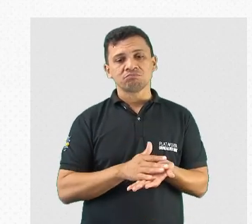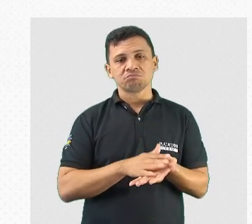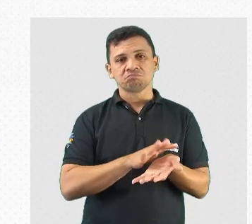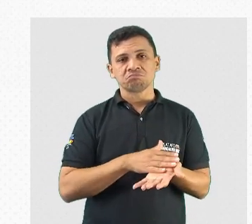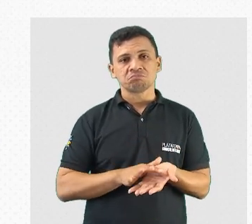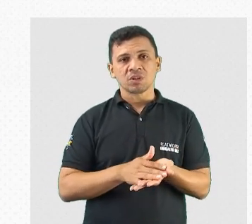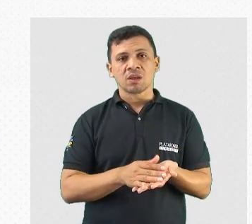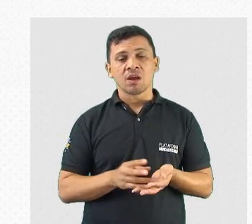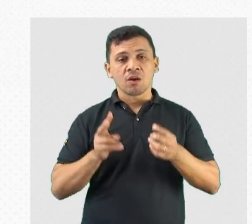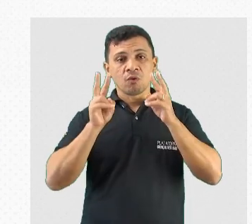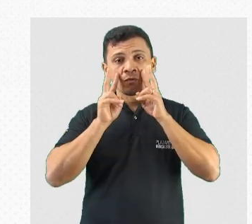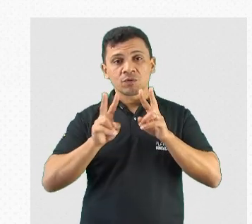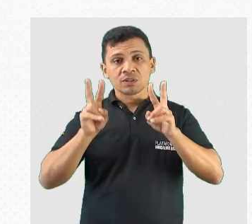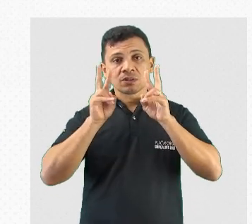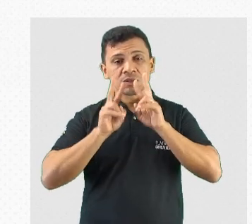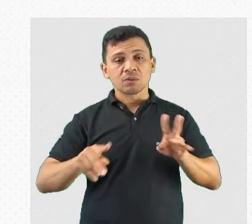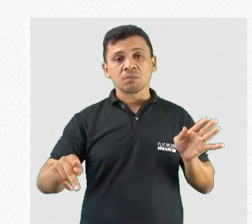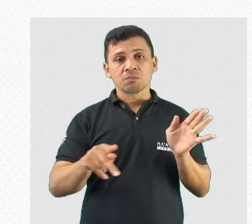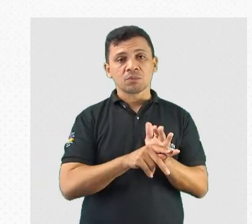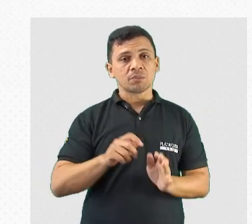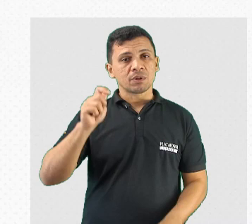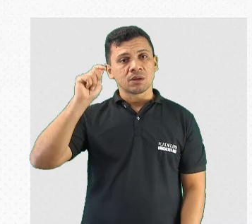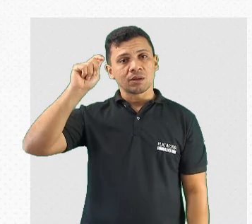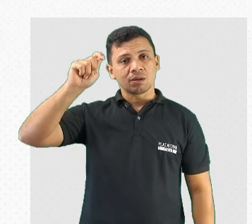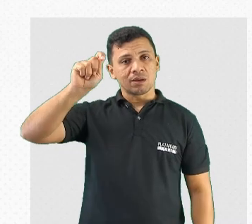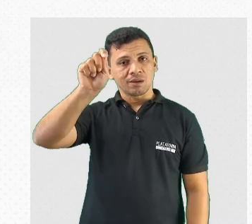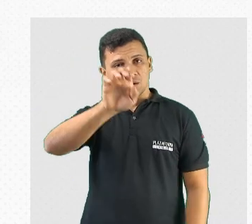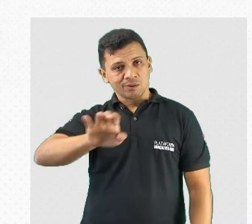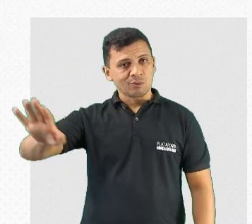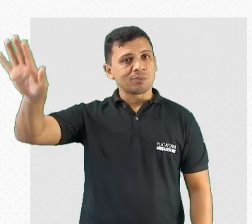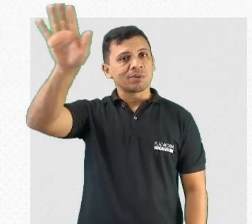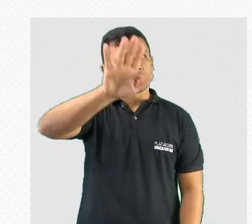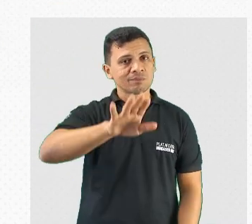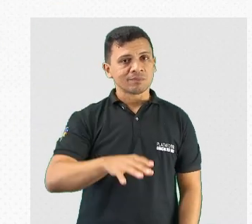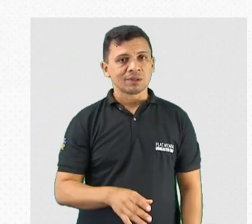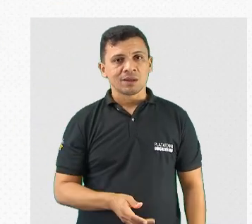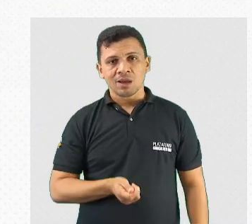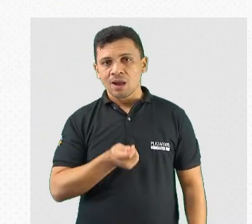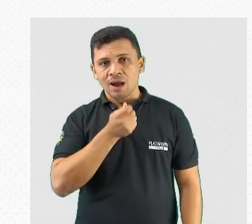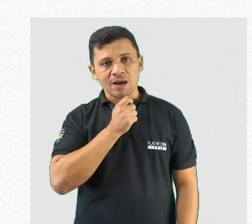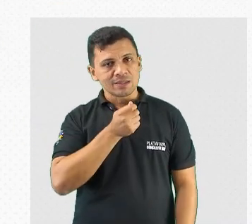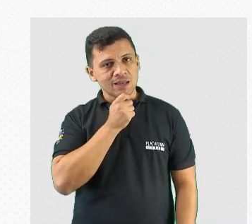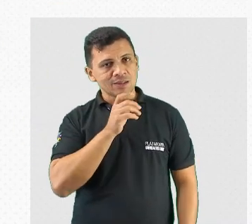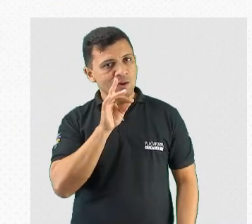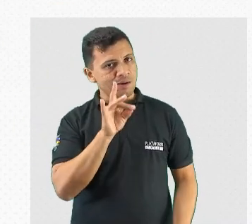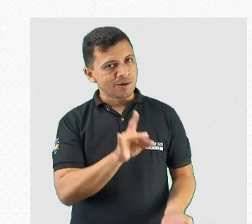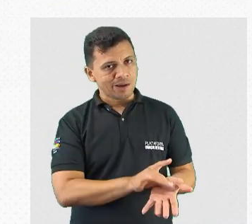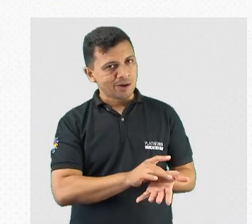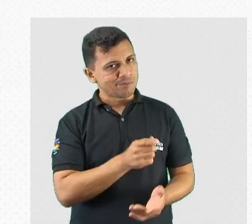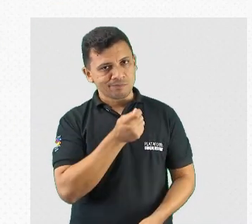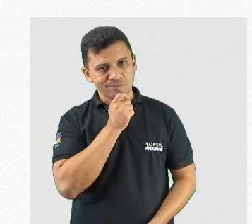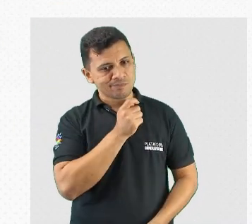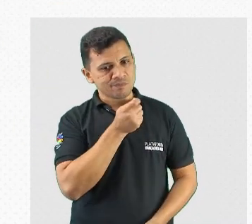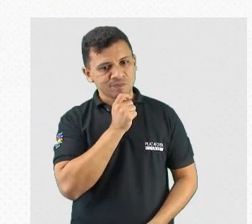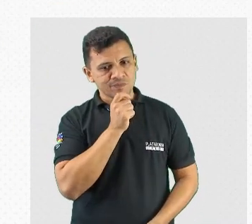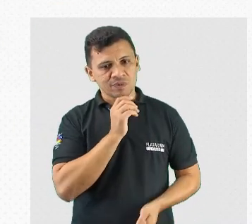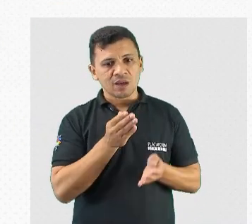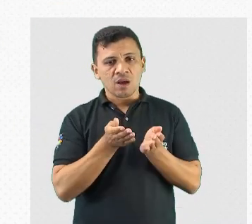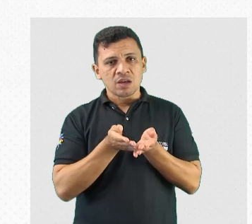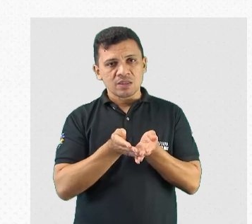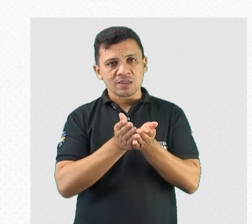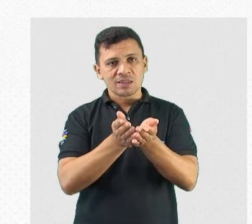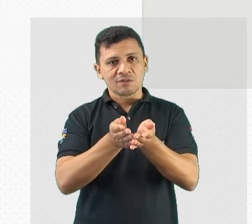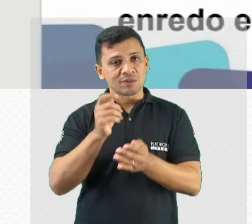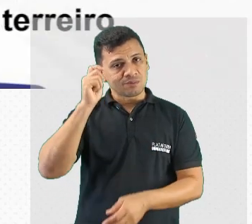visão europeia dos negros daquele período e ainda não é uma representação real. Ele representa o navio negreiro, que é uma